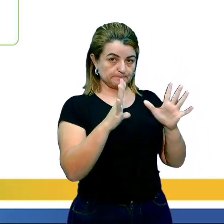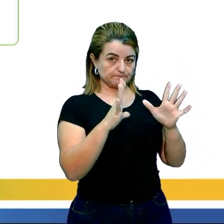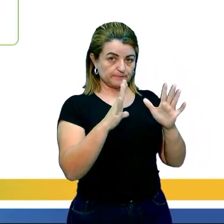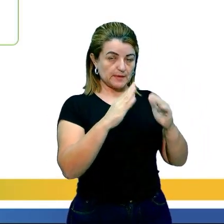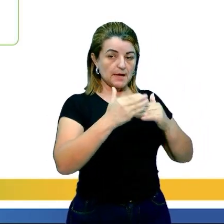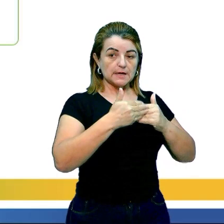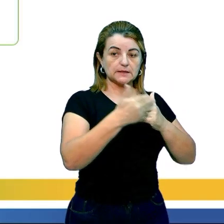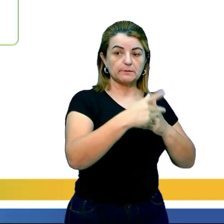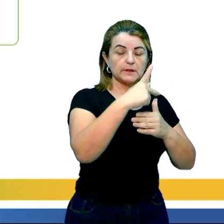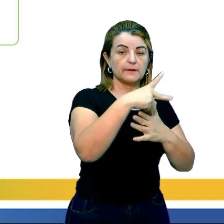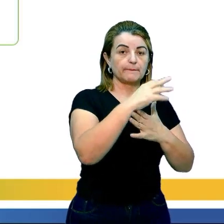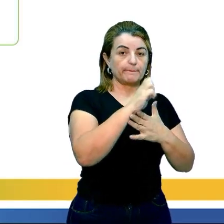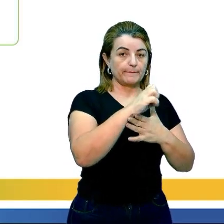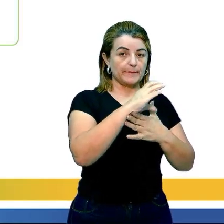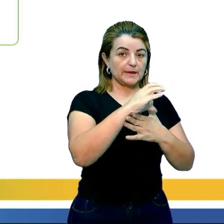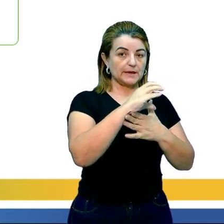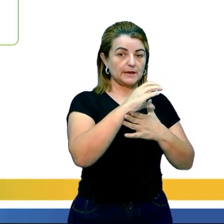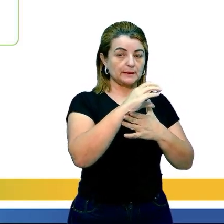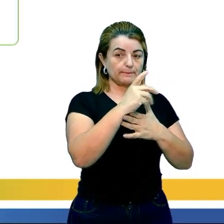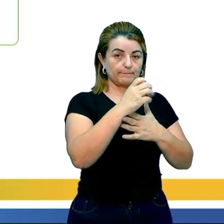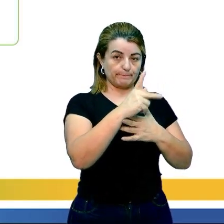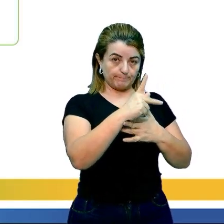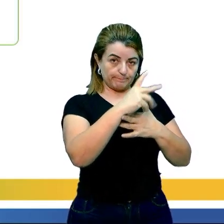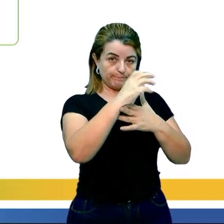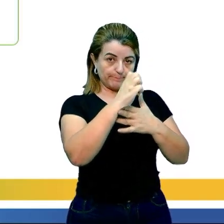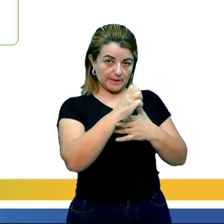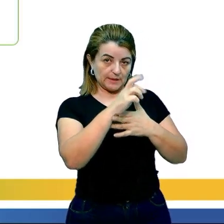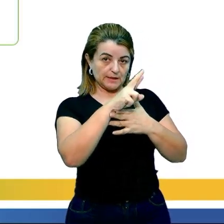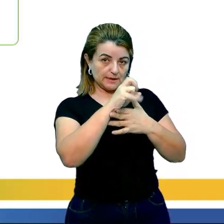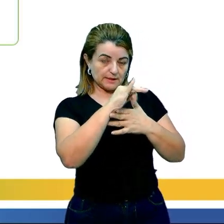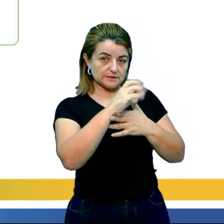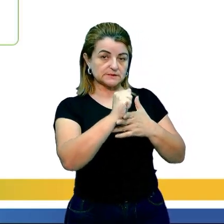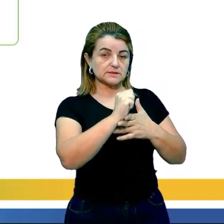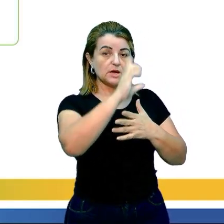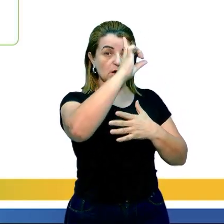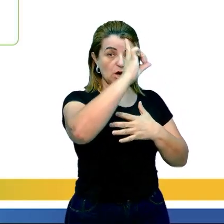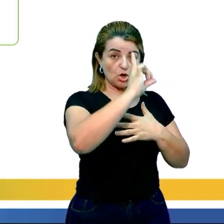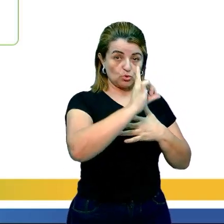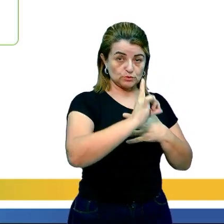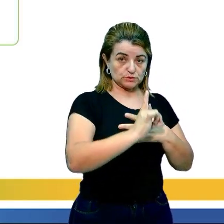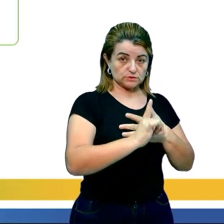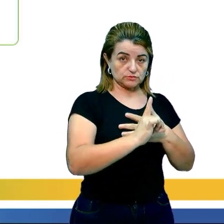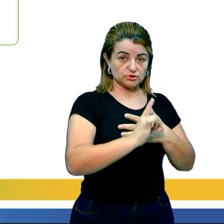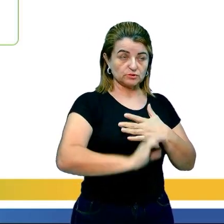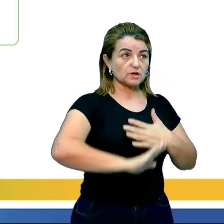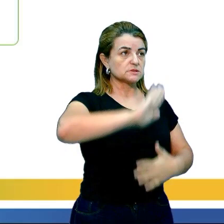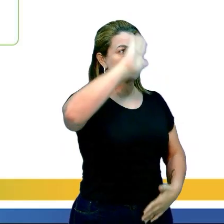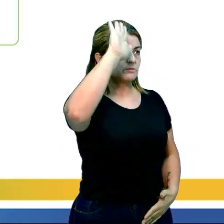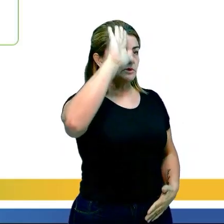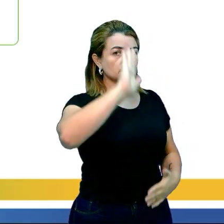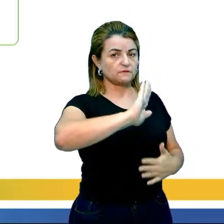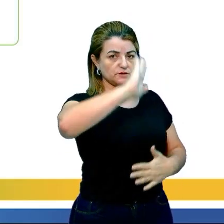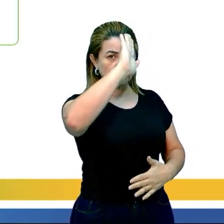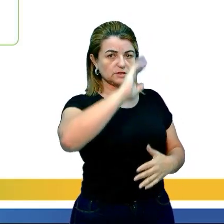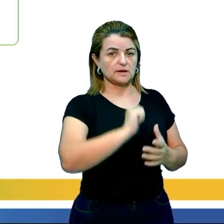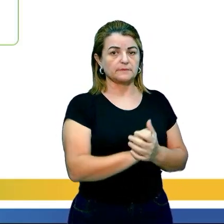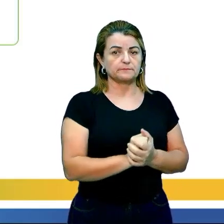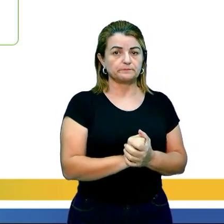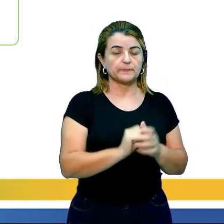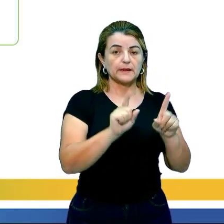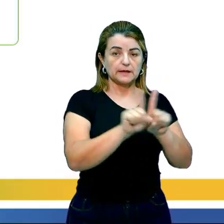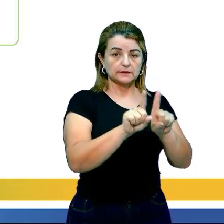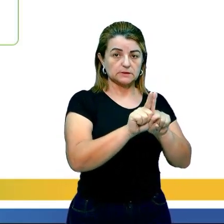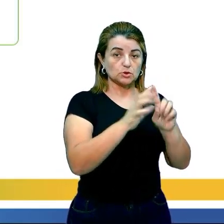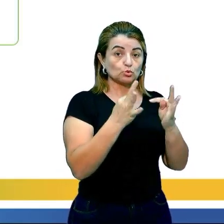peles vai estabelecer a isagoria né que é o direito a se manifestar na eclesia né agora